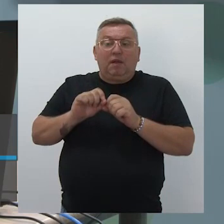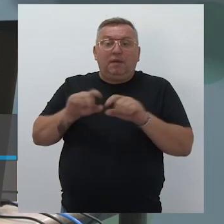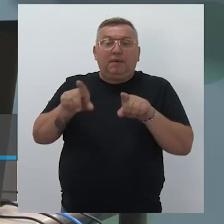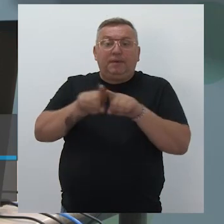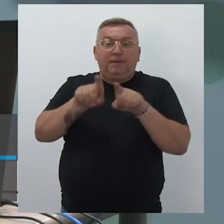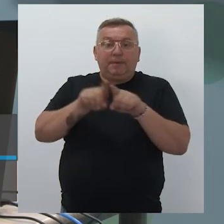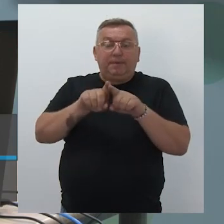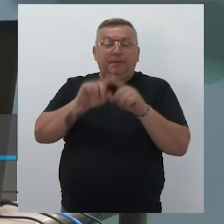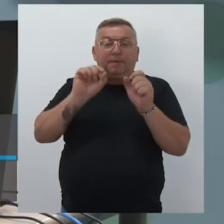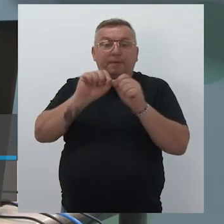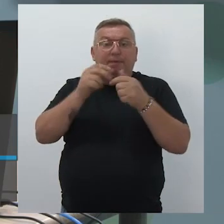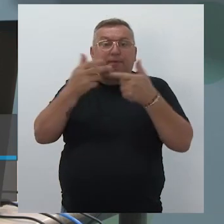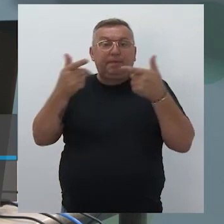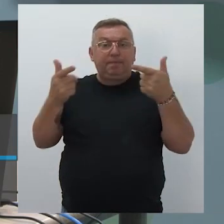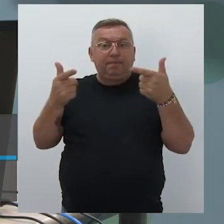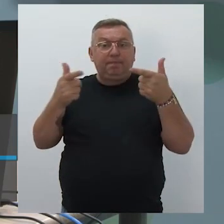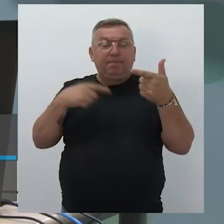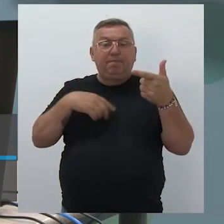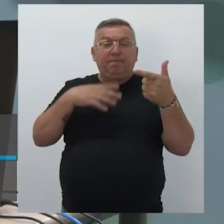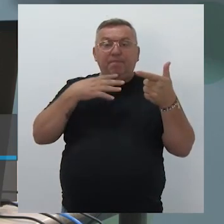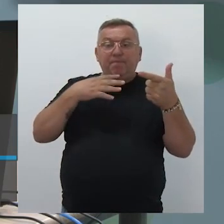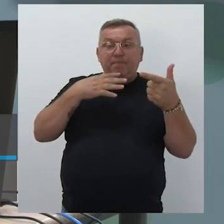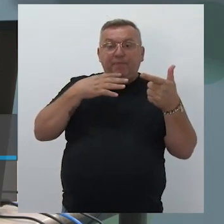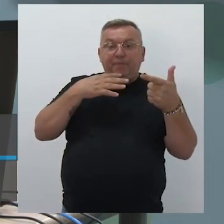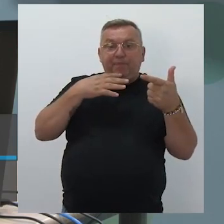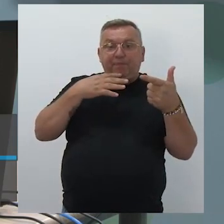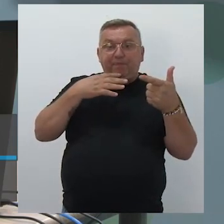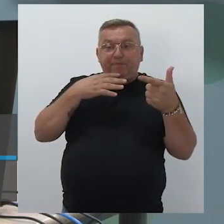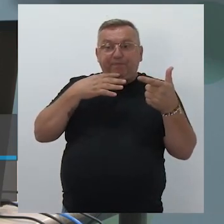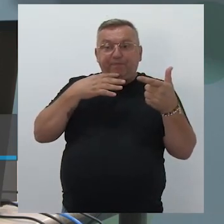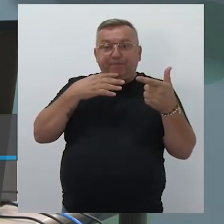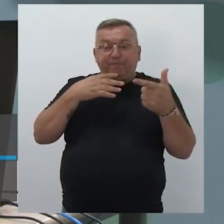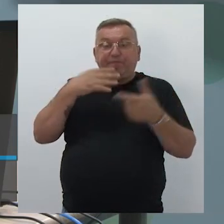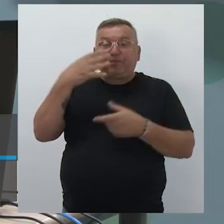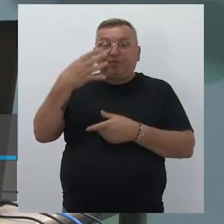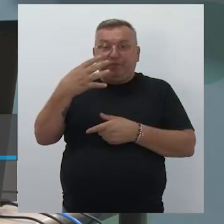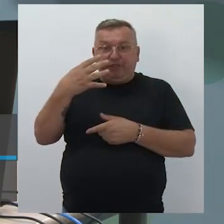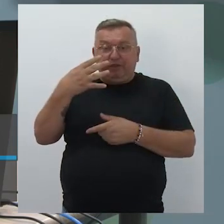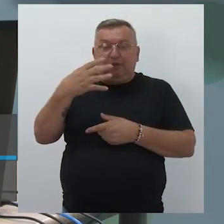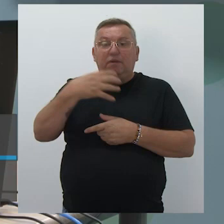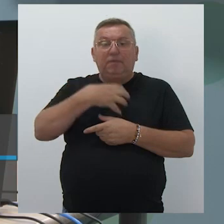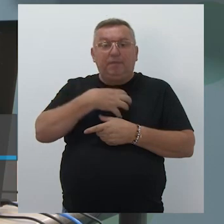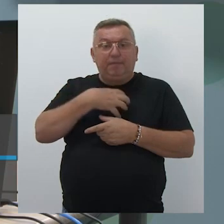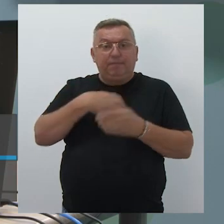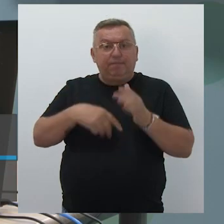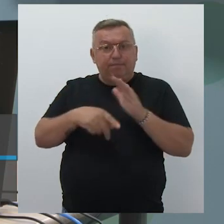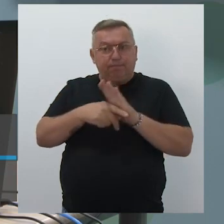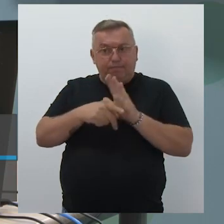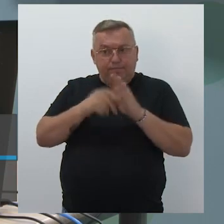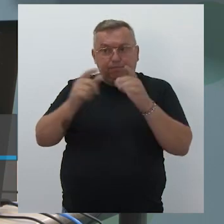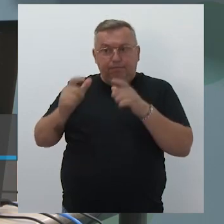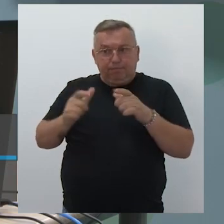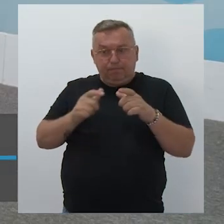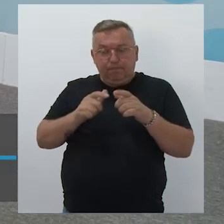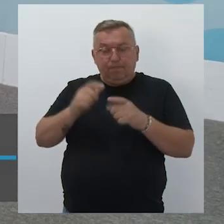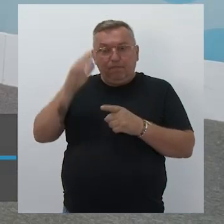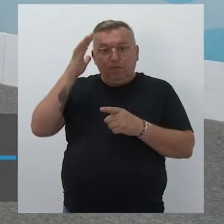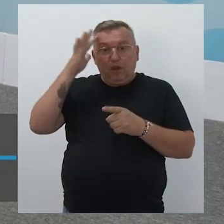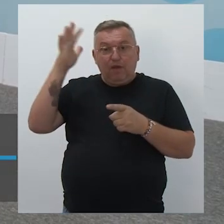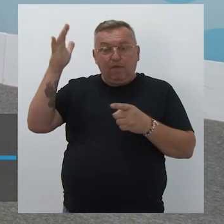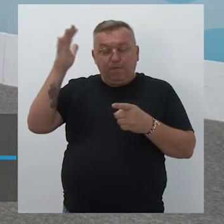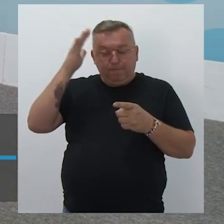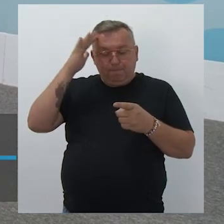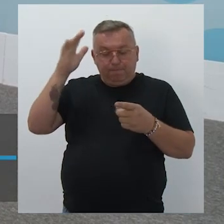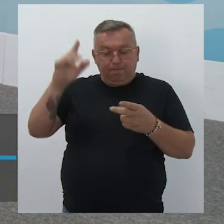dos objetos de conhecimento, né, dos quatro componentes que compõem a área, né?